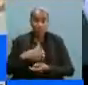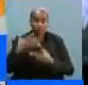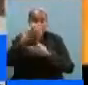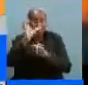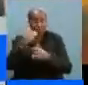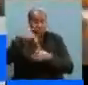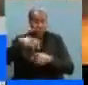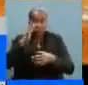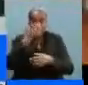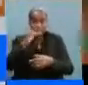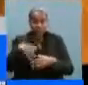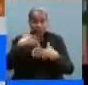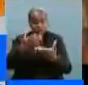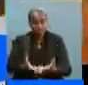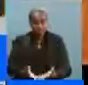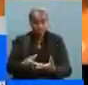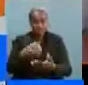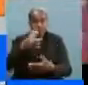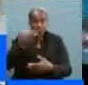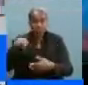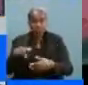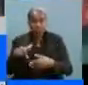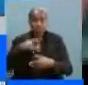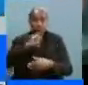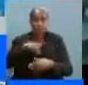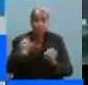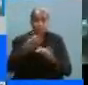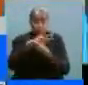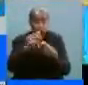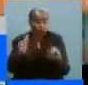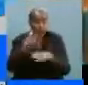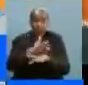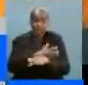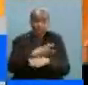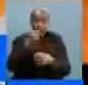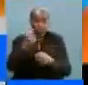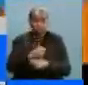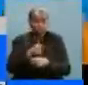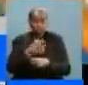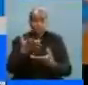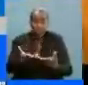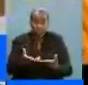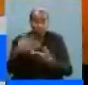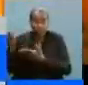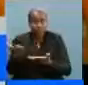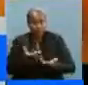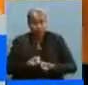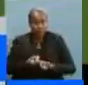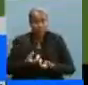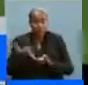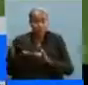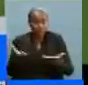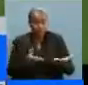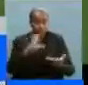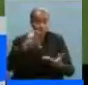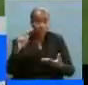inicialmente atribuída aos camarões que faz a impossibilidade de concretizar é tem pavimentação obras em curso irá receber é quem é